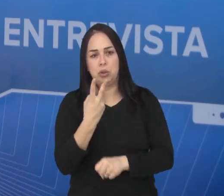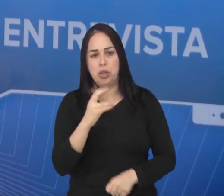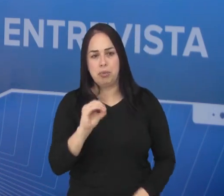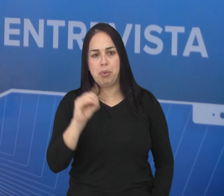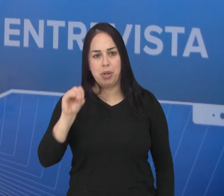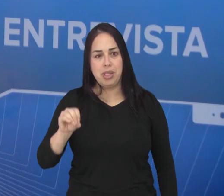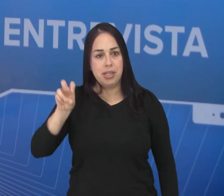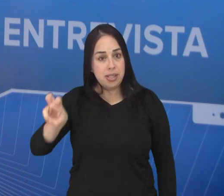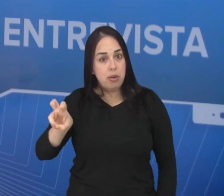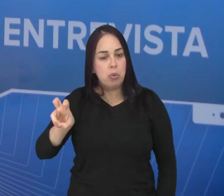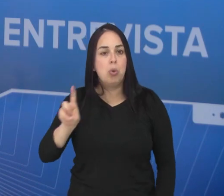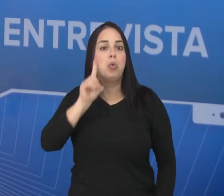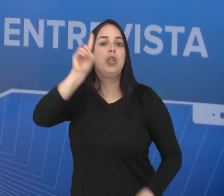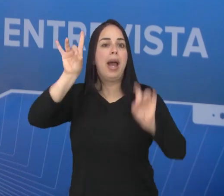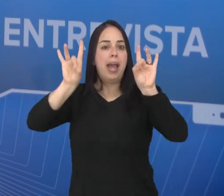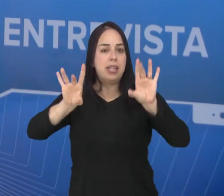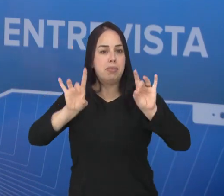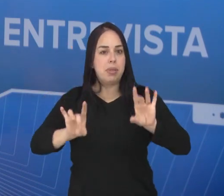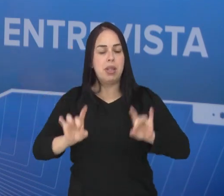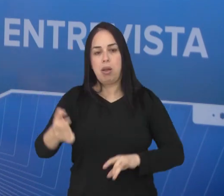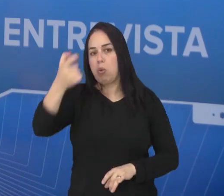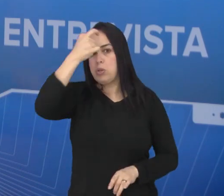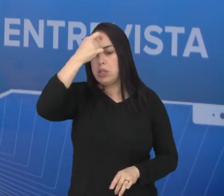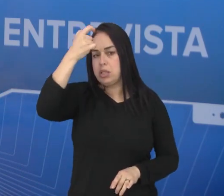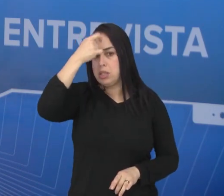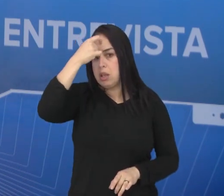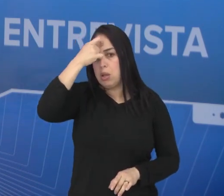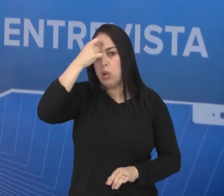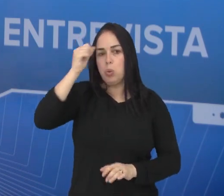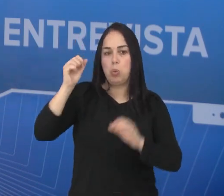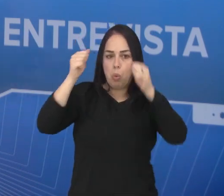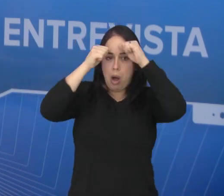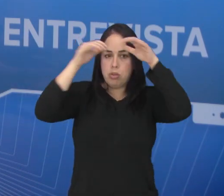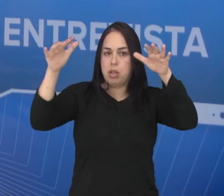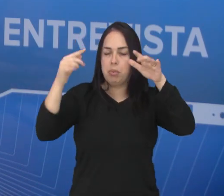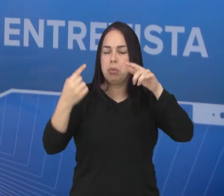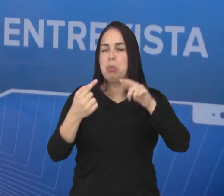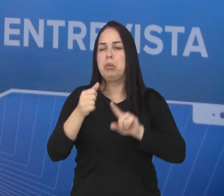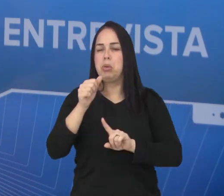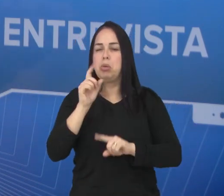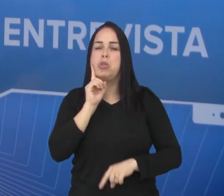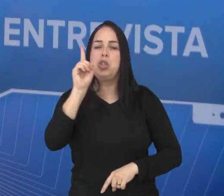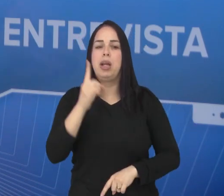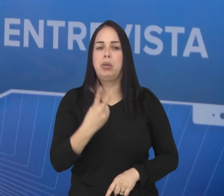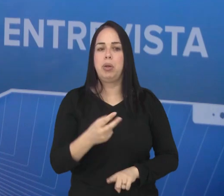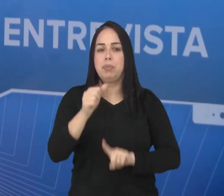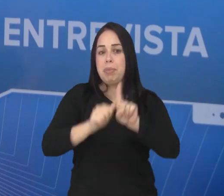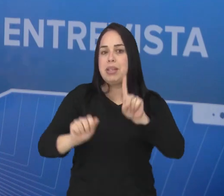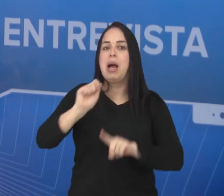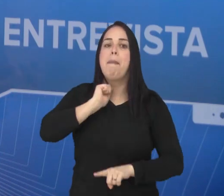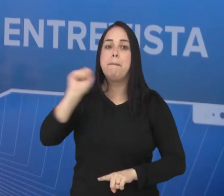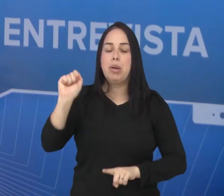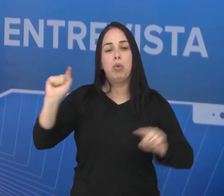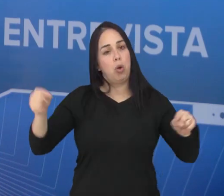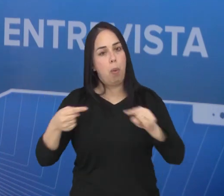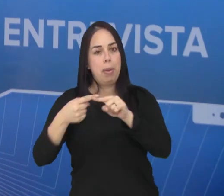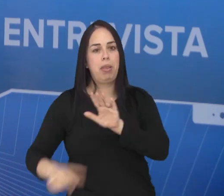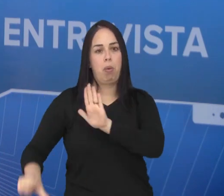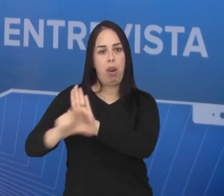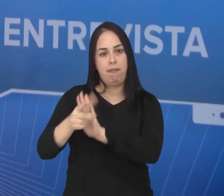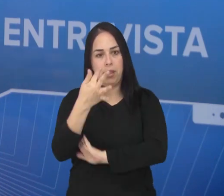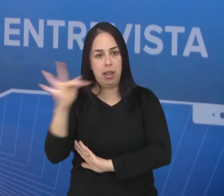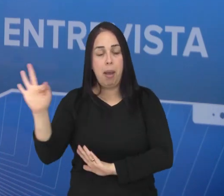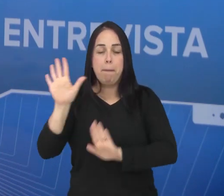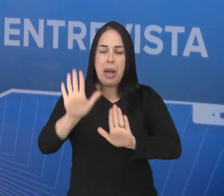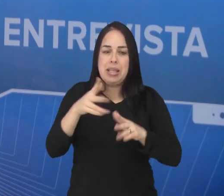Dia da Conscientização do Autismo, que é o dia 2 de abril, que já, na época, já existia uma lei federal e estadual, mas a gente via